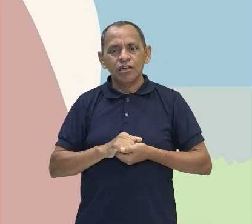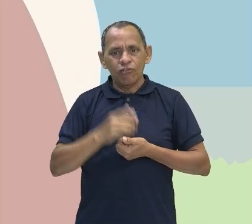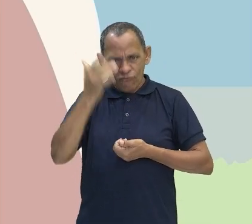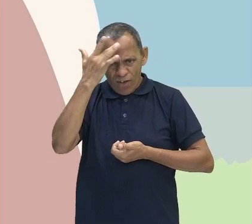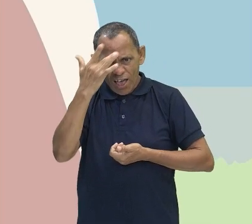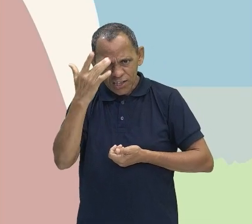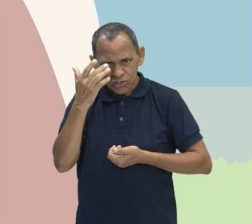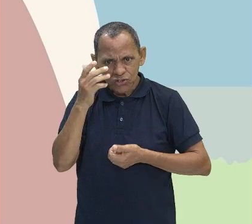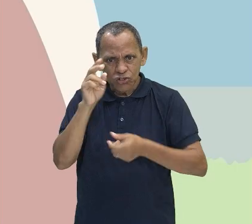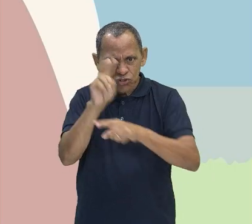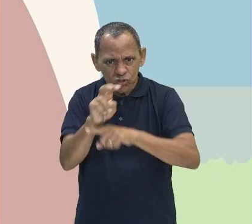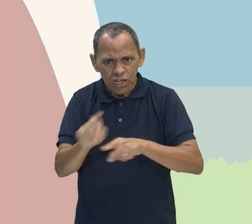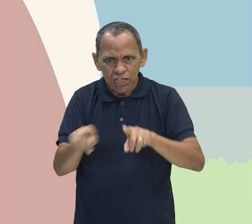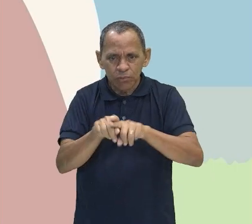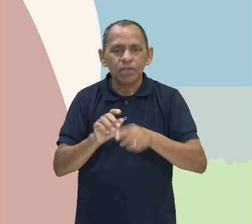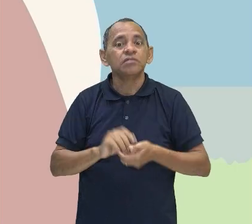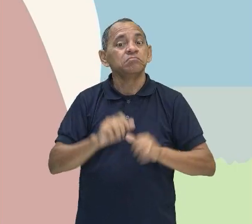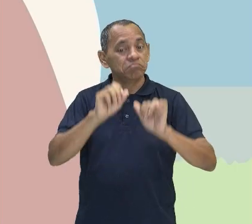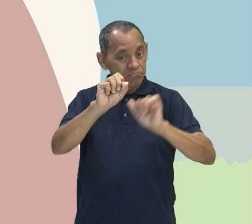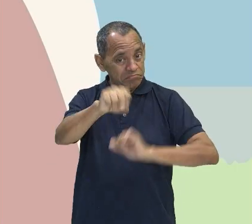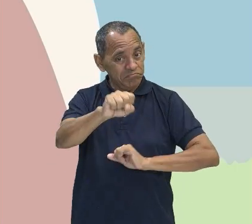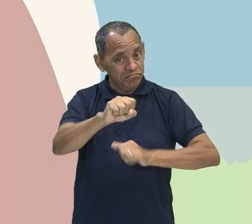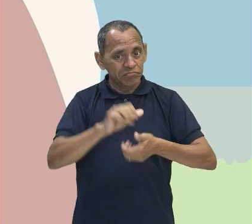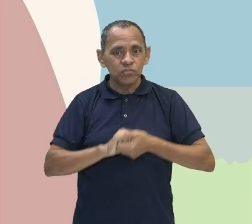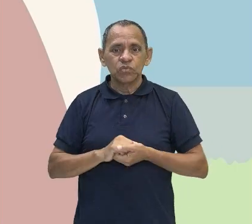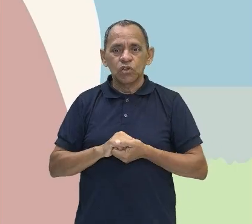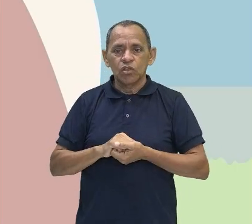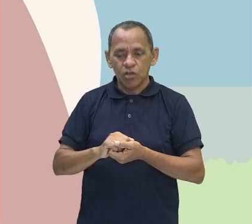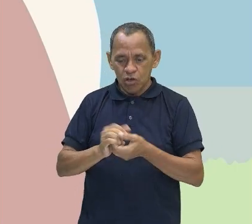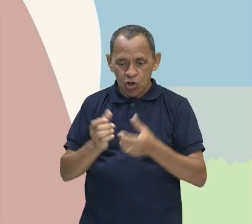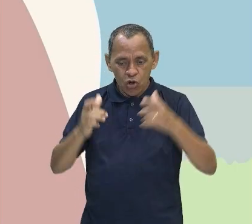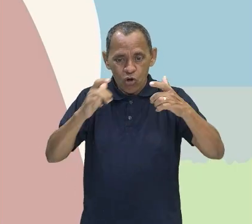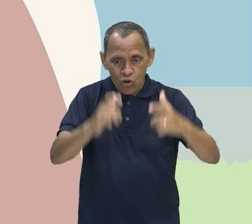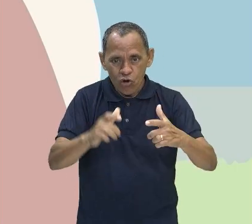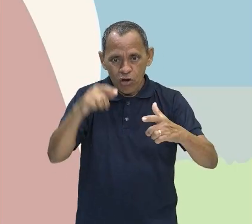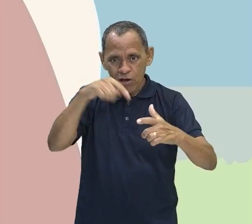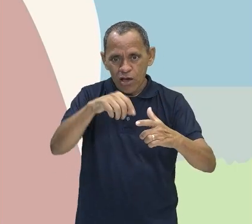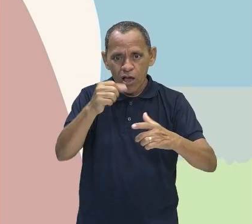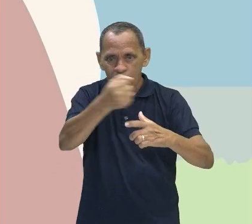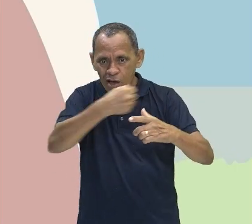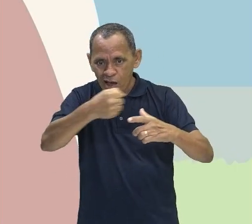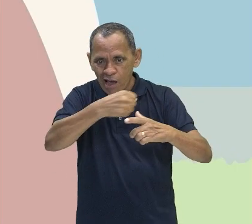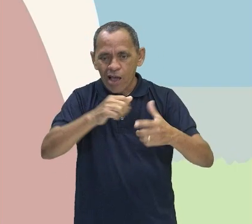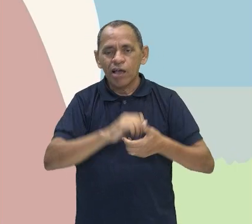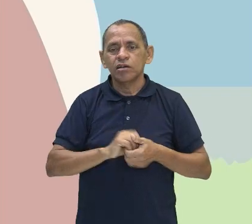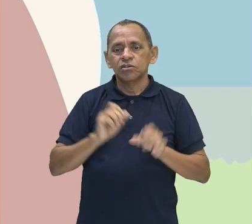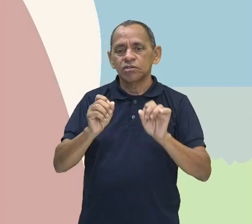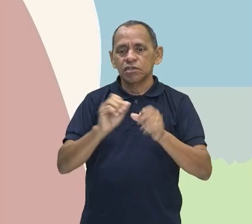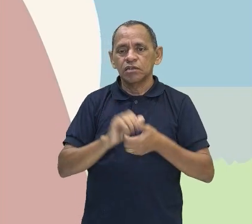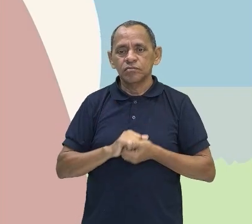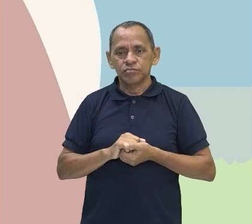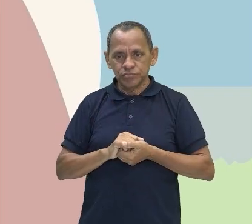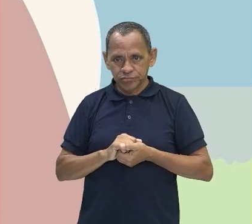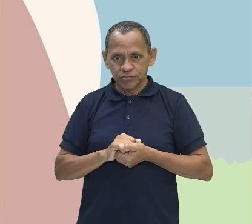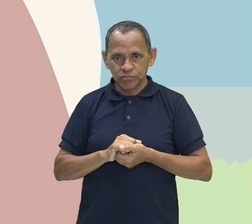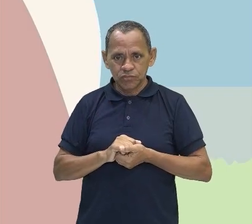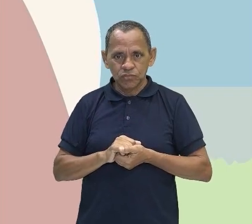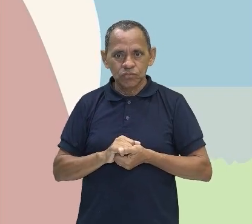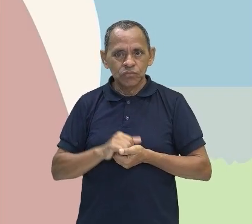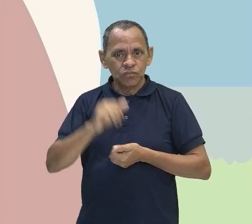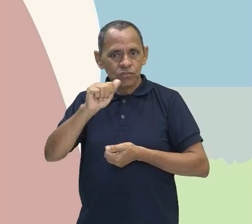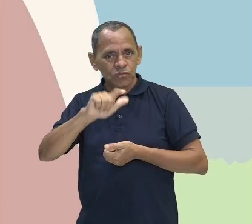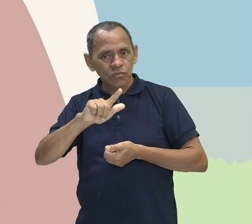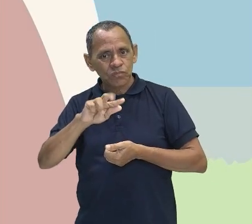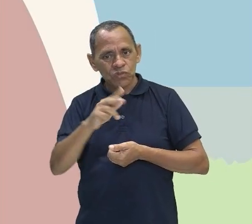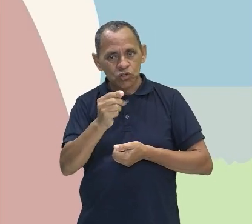com alho, sal e limão, colocar na grelha e pronto. E a sardinha vai bem até no lanche. Tá bom,